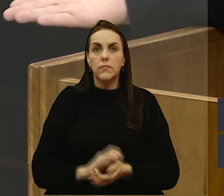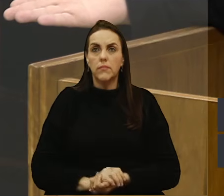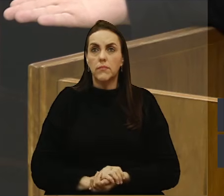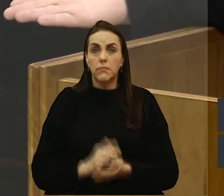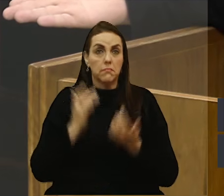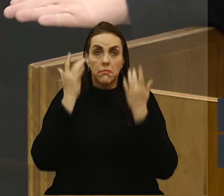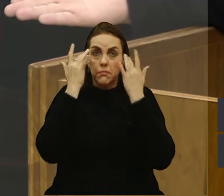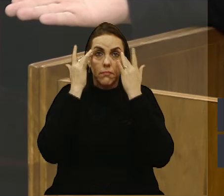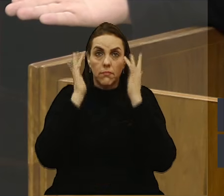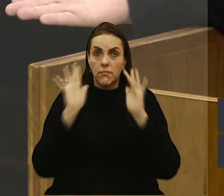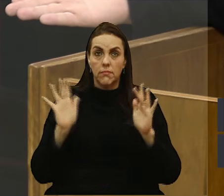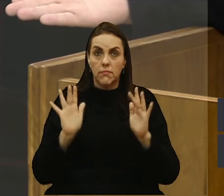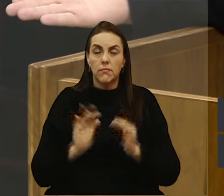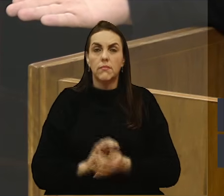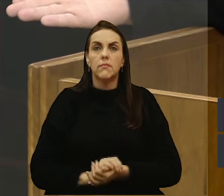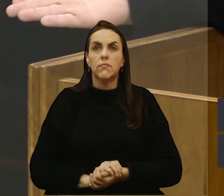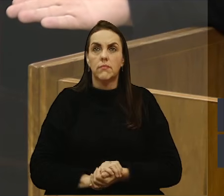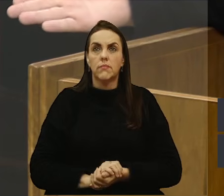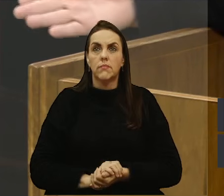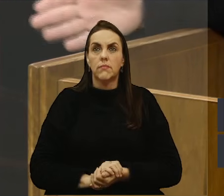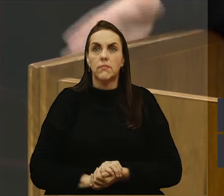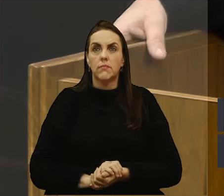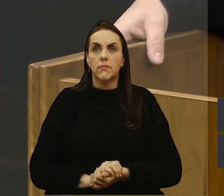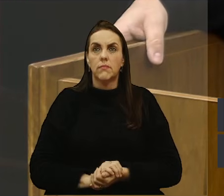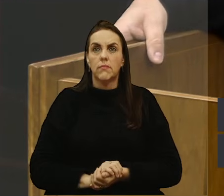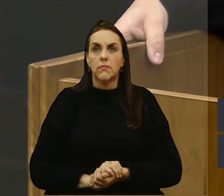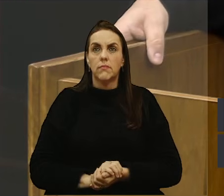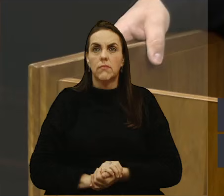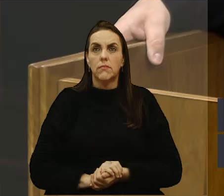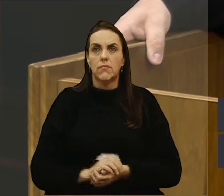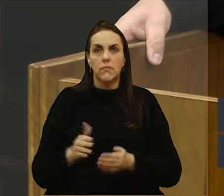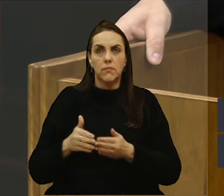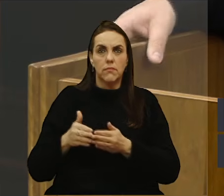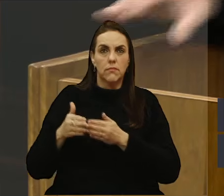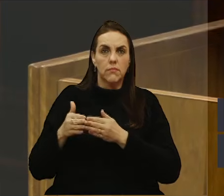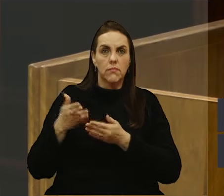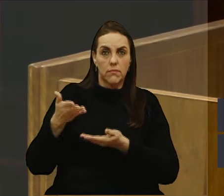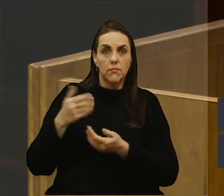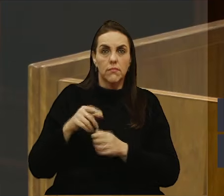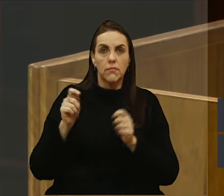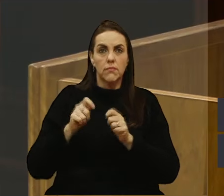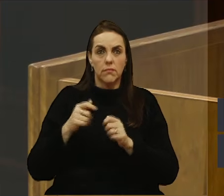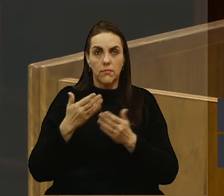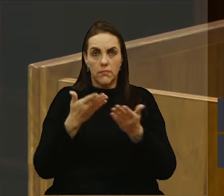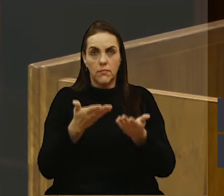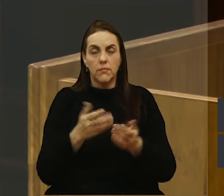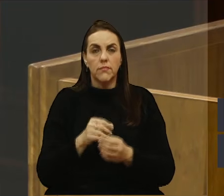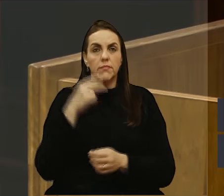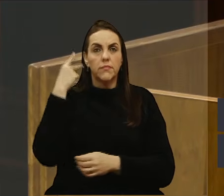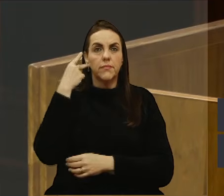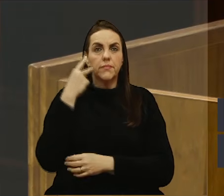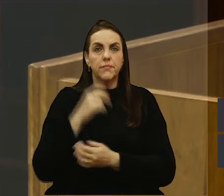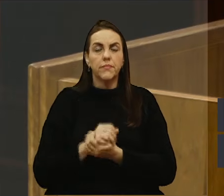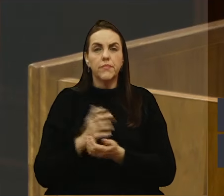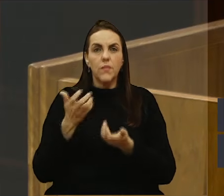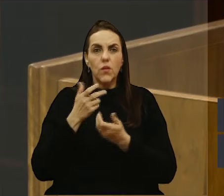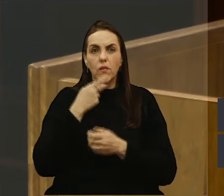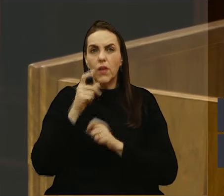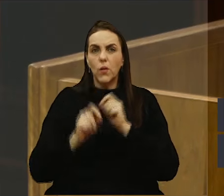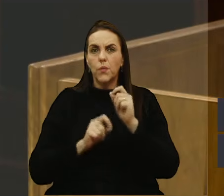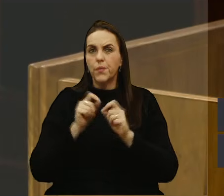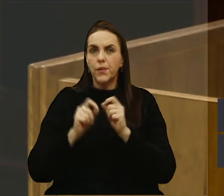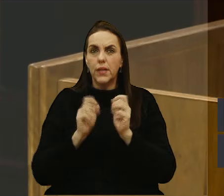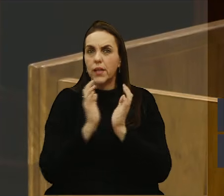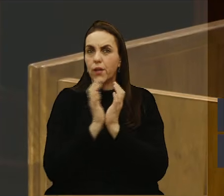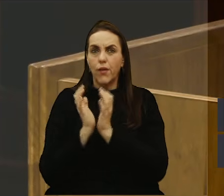Não sei. Uma parte, vereador, eu digo. Já lhe concedo, vereador. E eu quero dizer o seguinte, colegas, nós estamos em